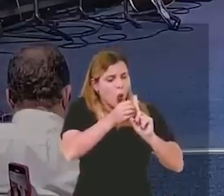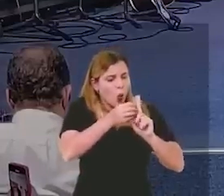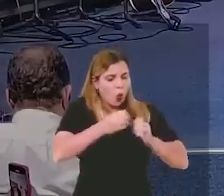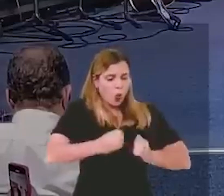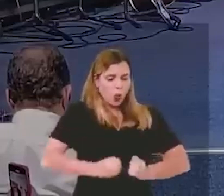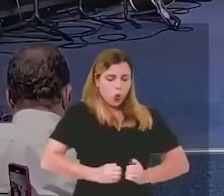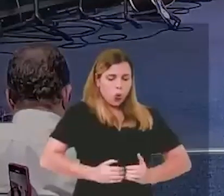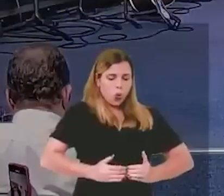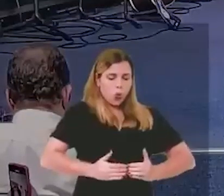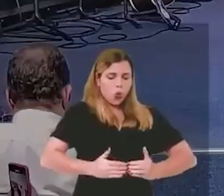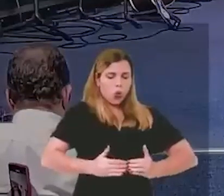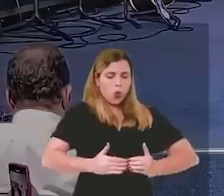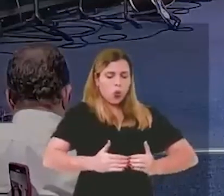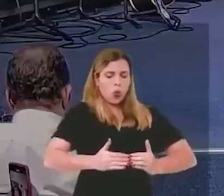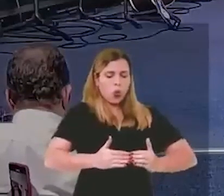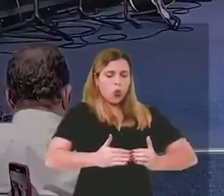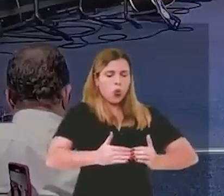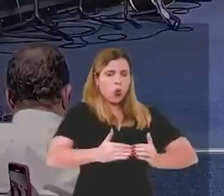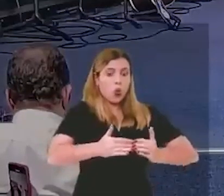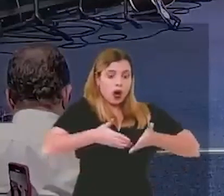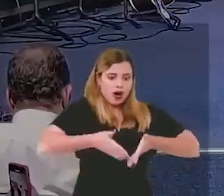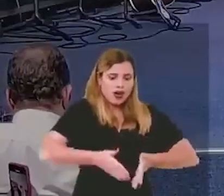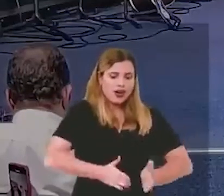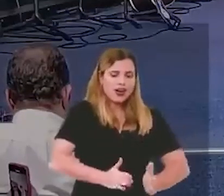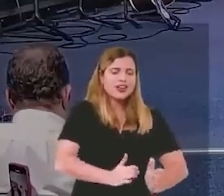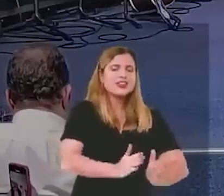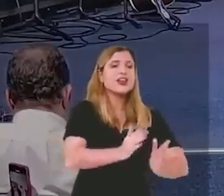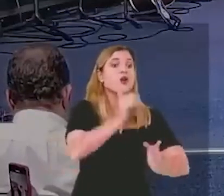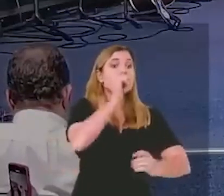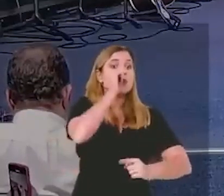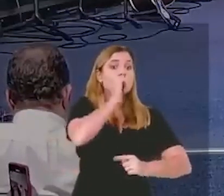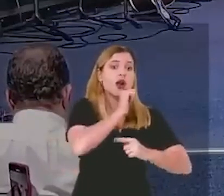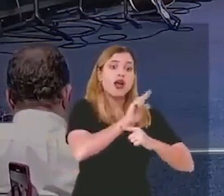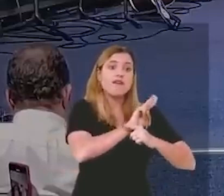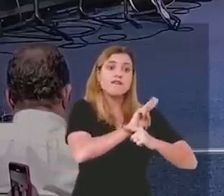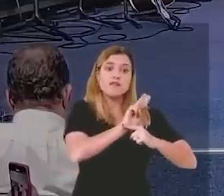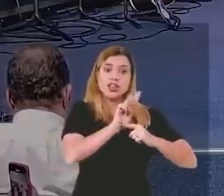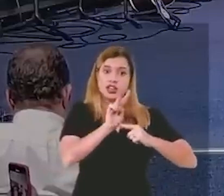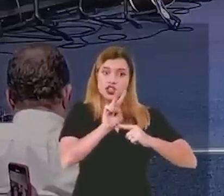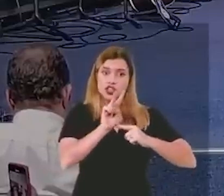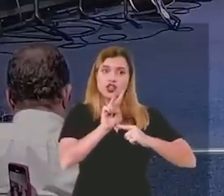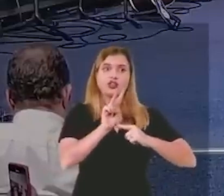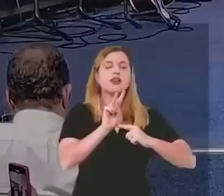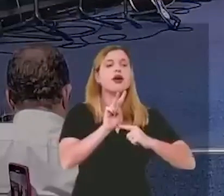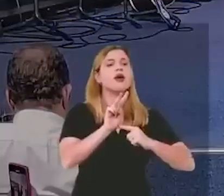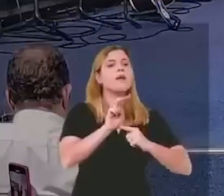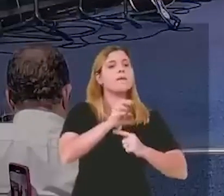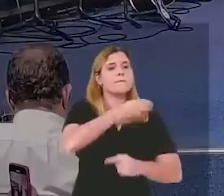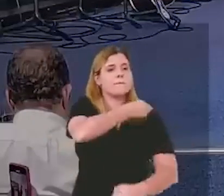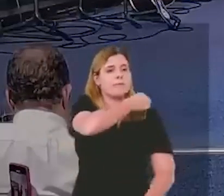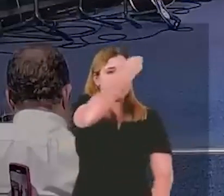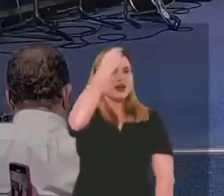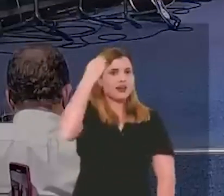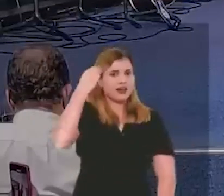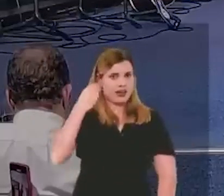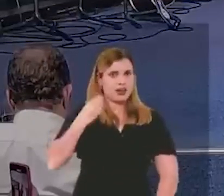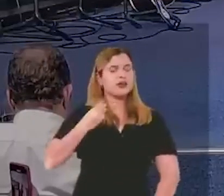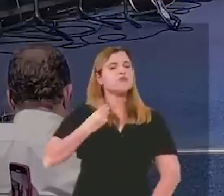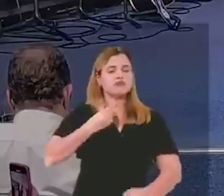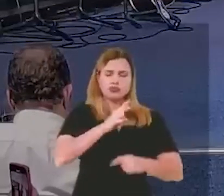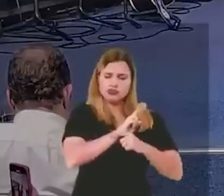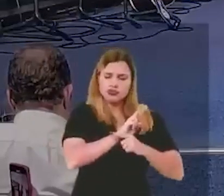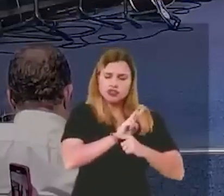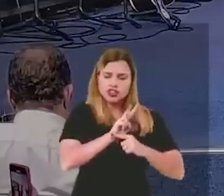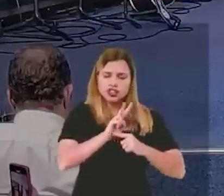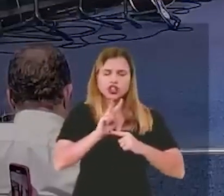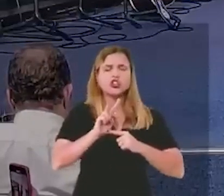bebê que nasceu de uma virgem, foi enfaixado em panos, colocado num coxo de animal, uma